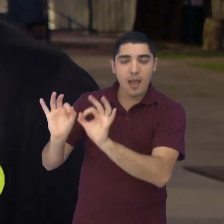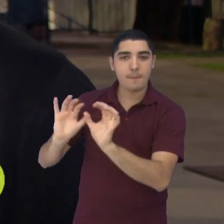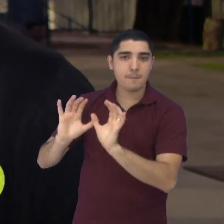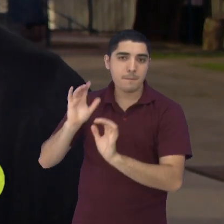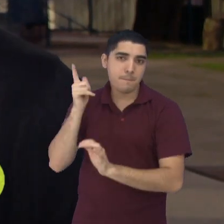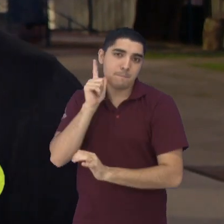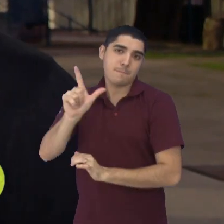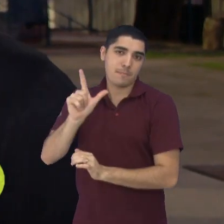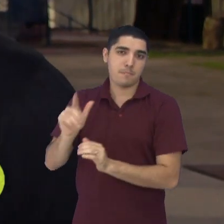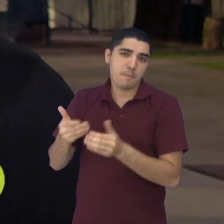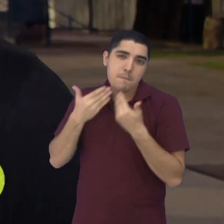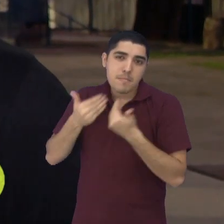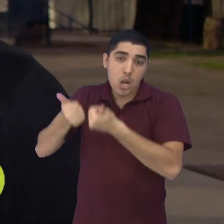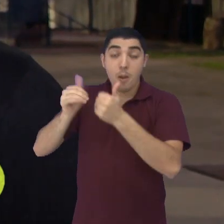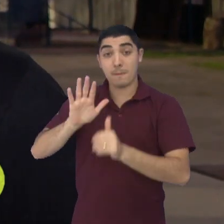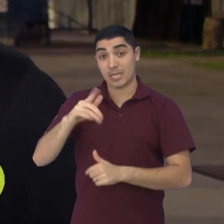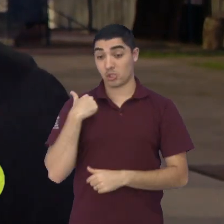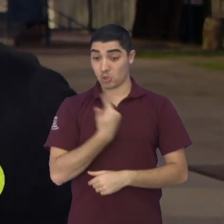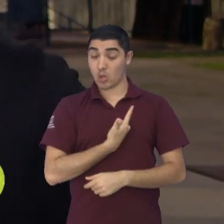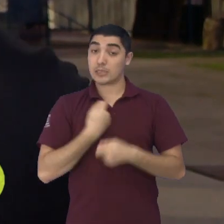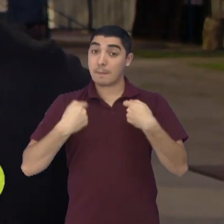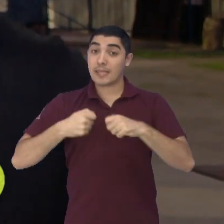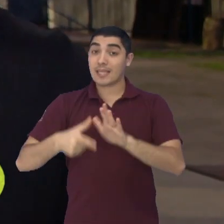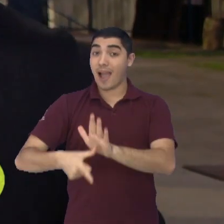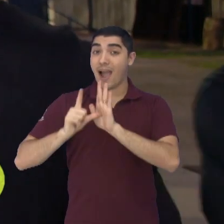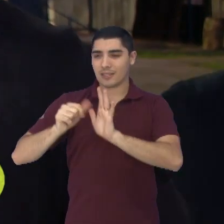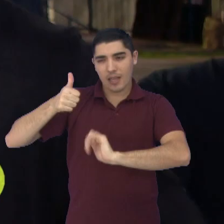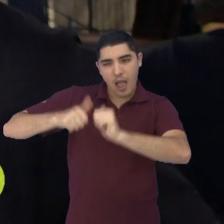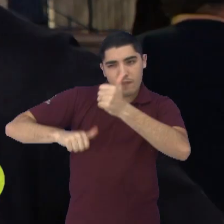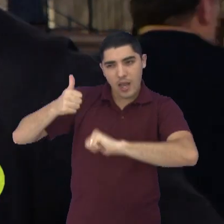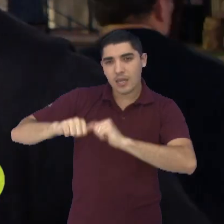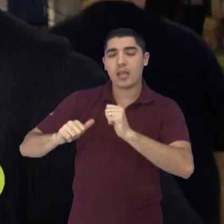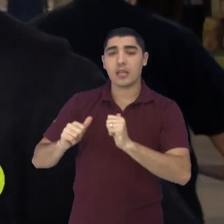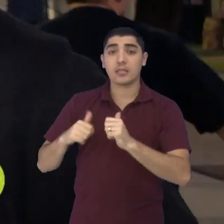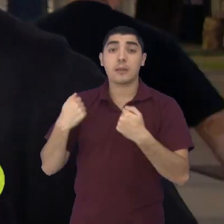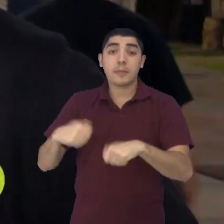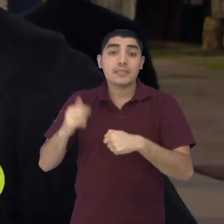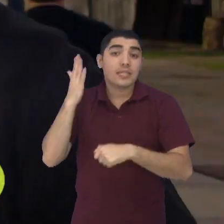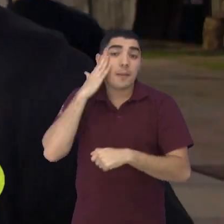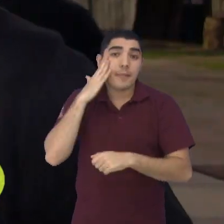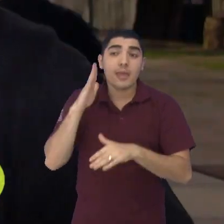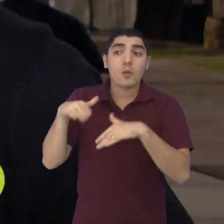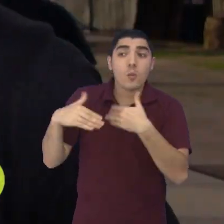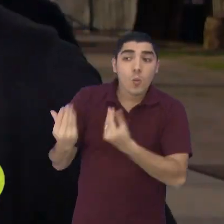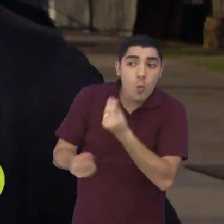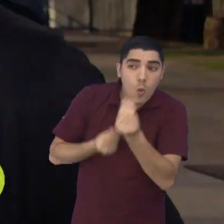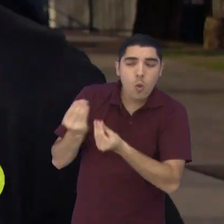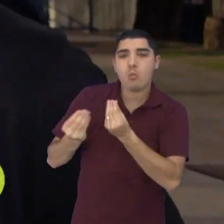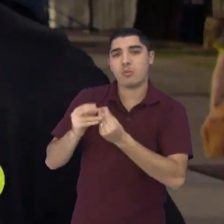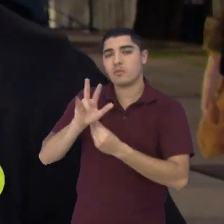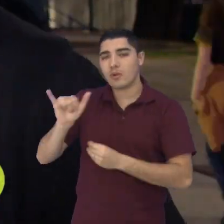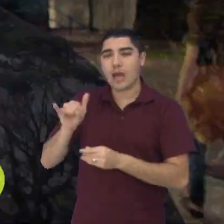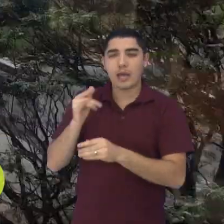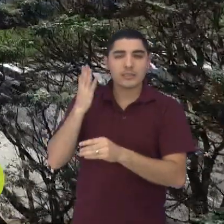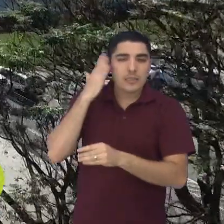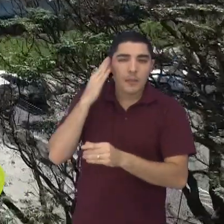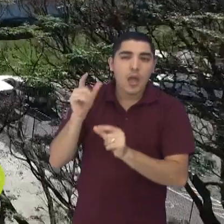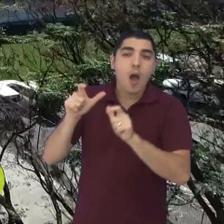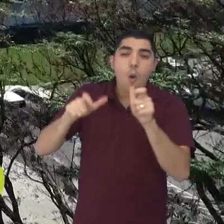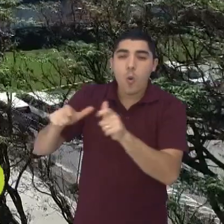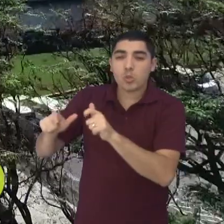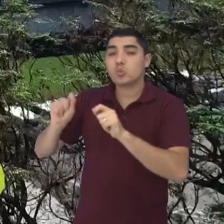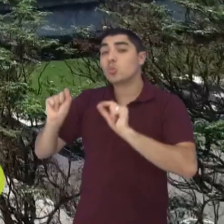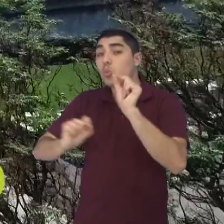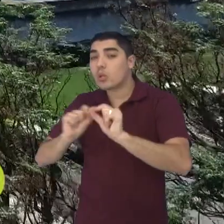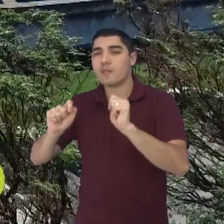precisar muito de uma análise nossa. Vai depender muito de todas as oportunidades comerciais que sejam identificadas agora para que a